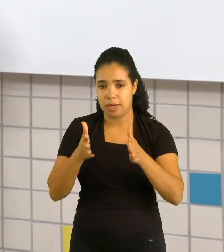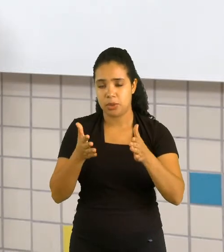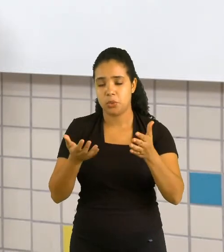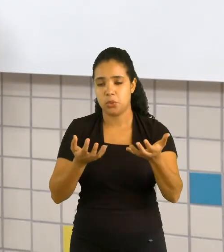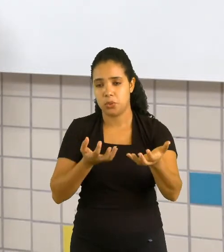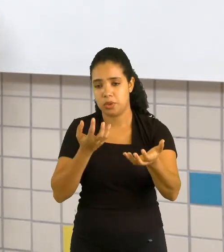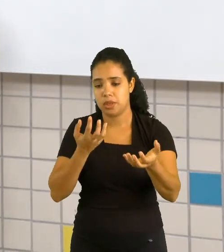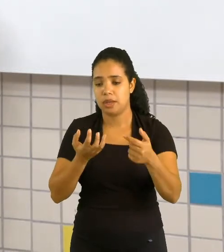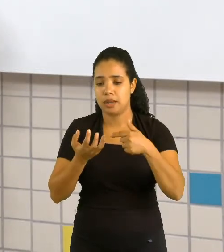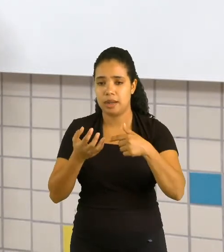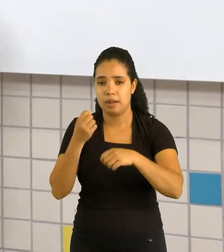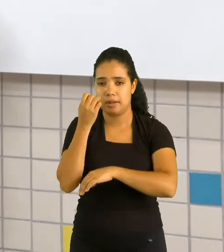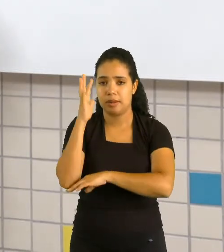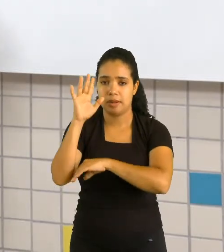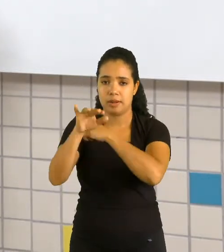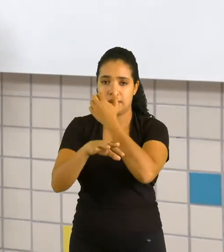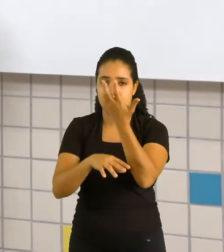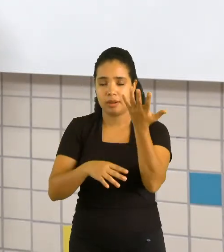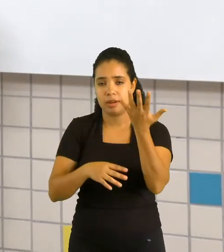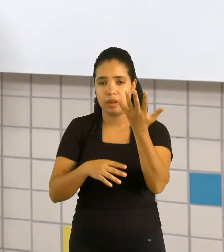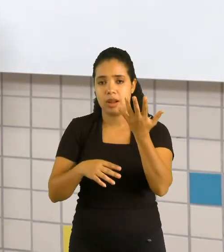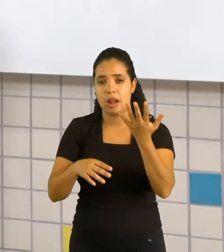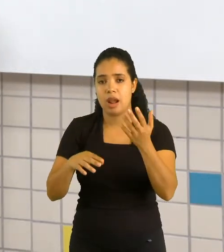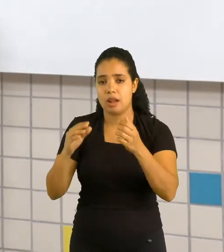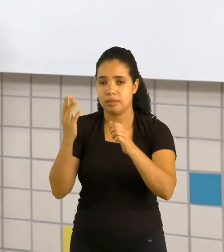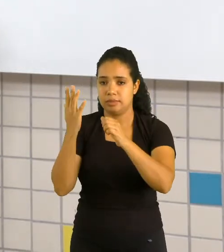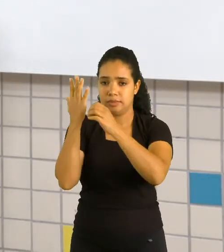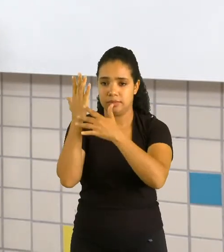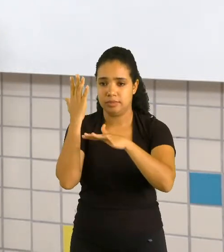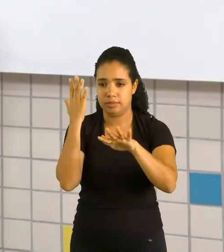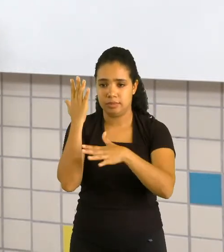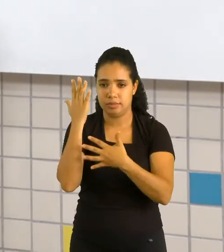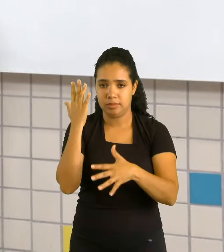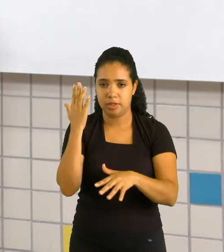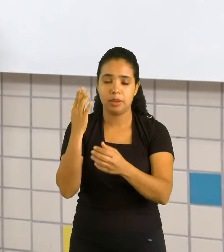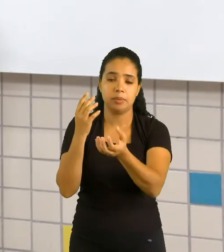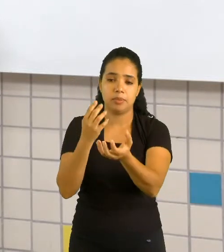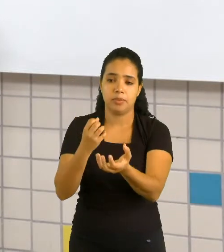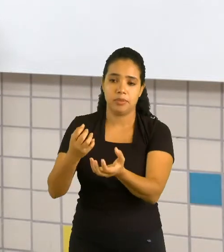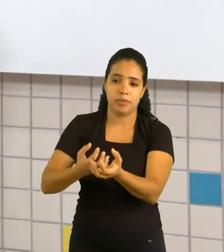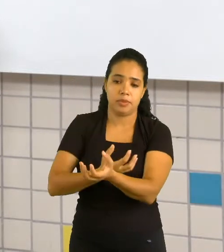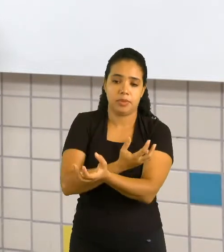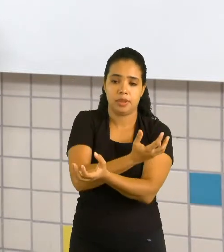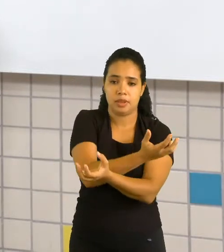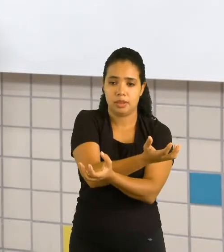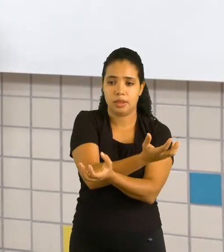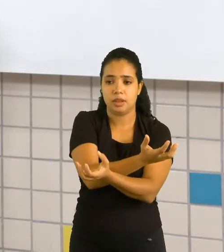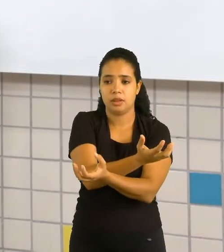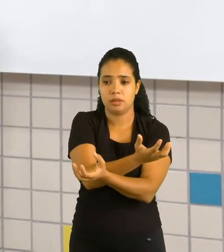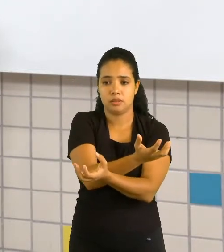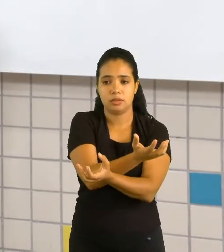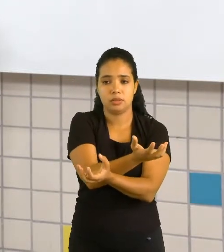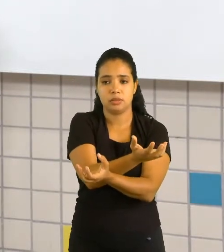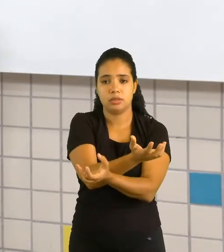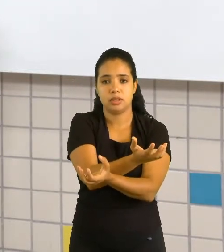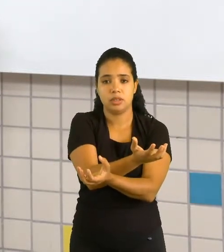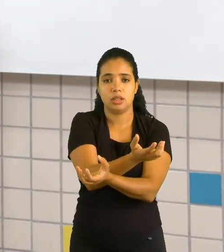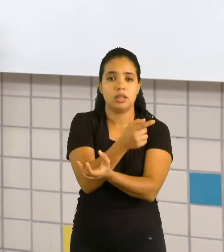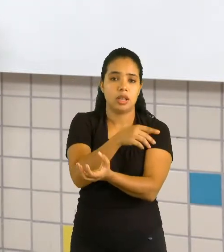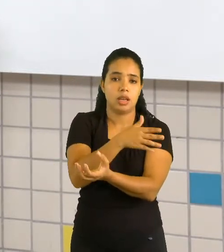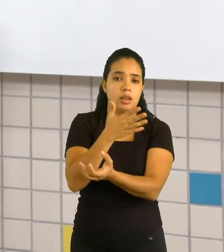a primavera e o outono. Quando está do outro lado, então nós teremos o